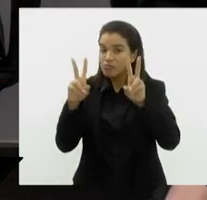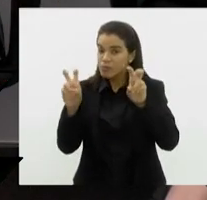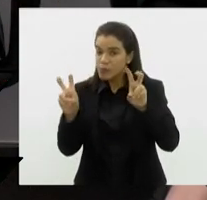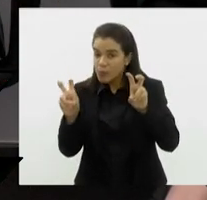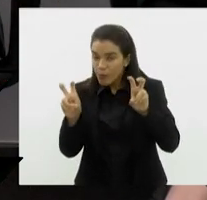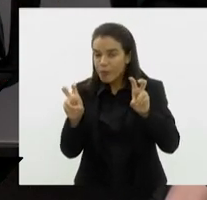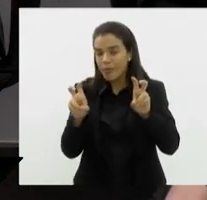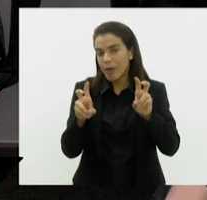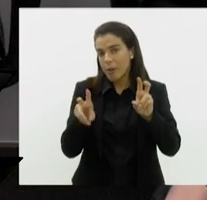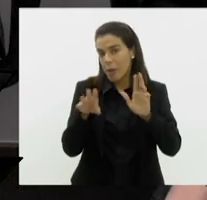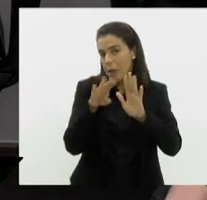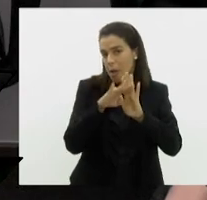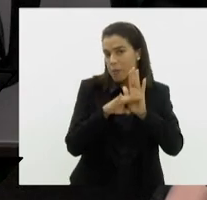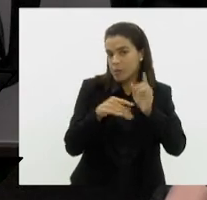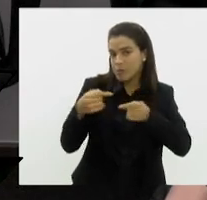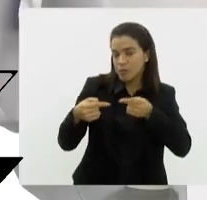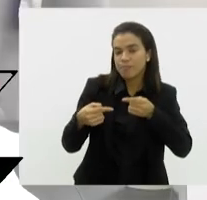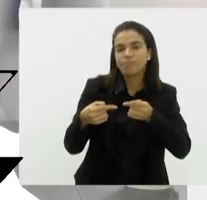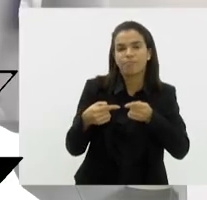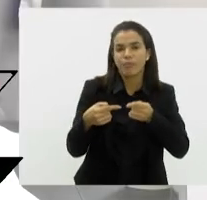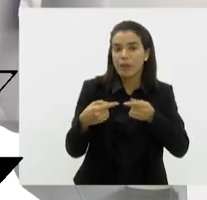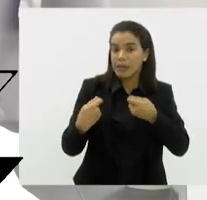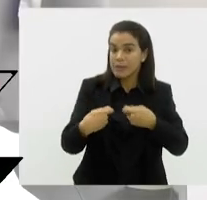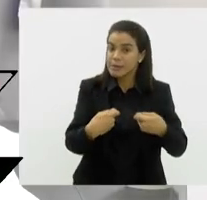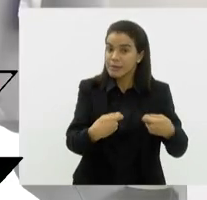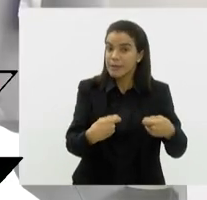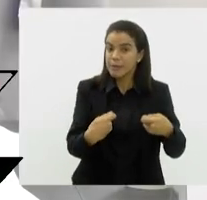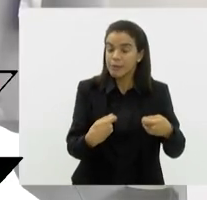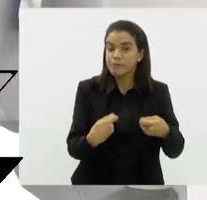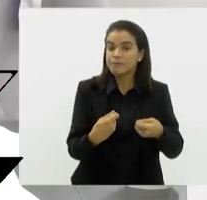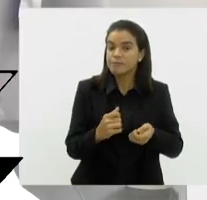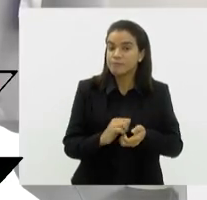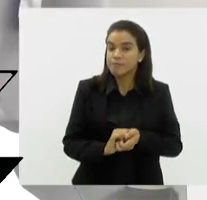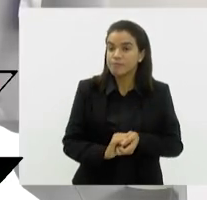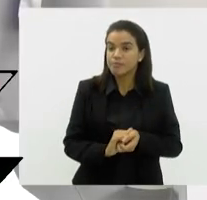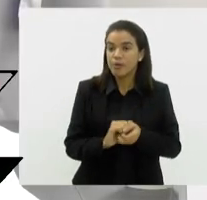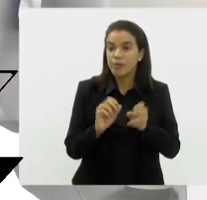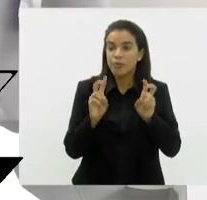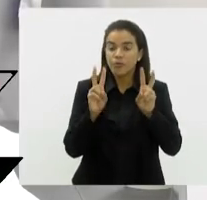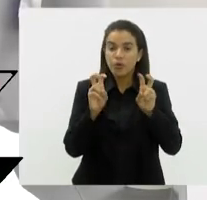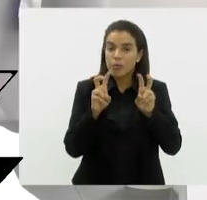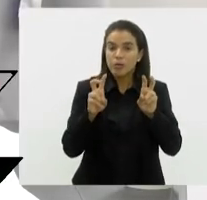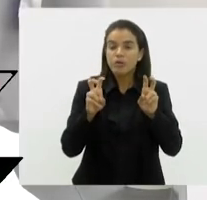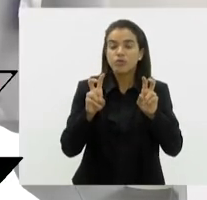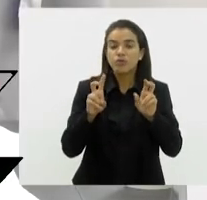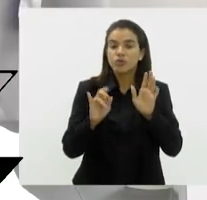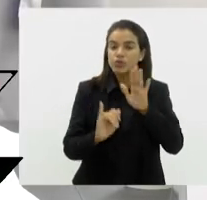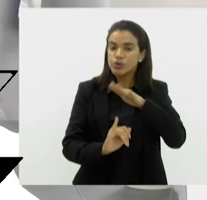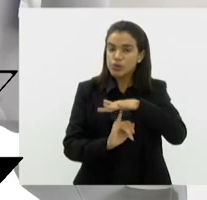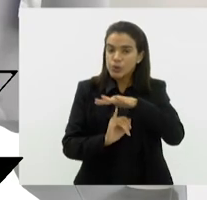à pauta. Absolutamente pertinente. Presidente, rapidinho. Tão grave quanto o Instituto de Terras do Estado do Rio de Janeiro